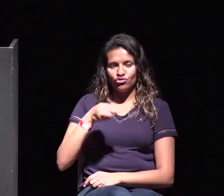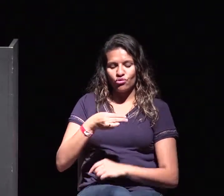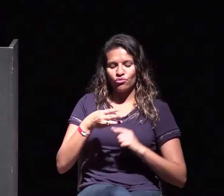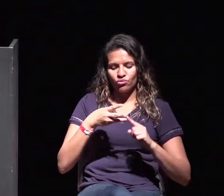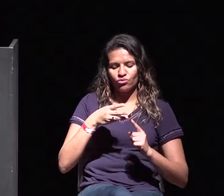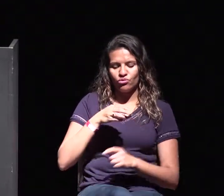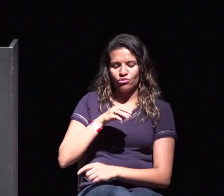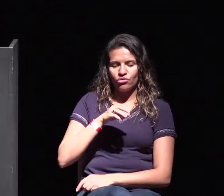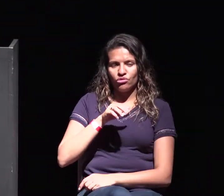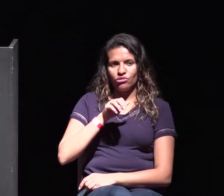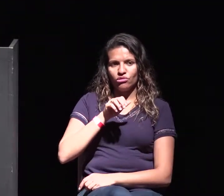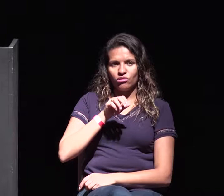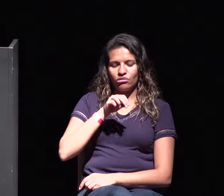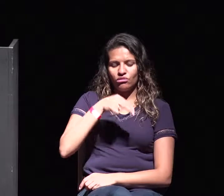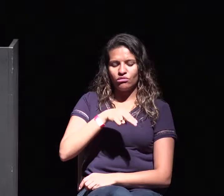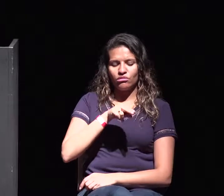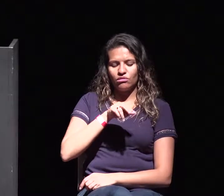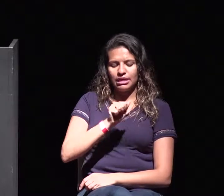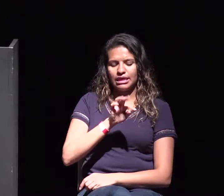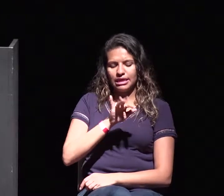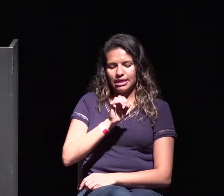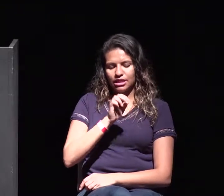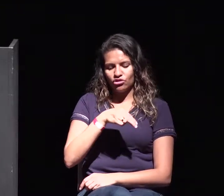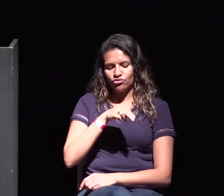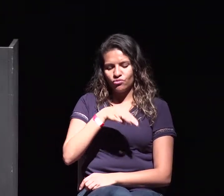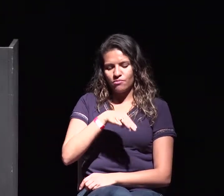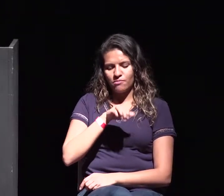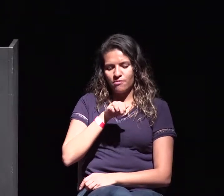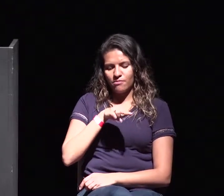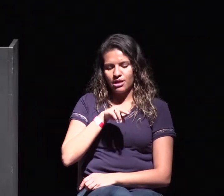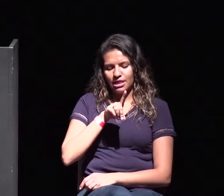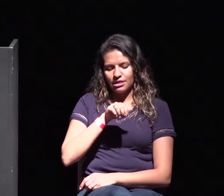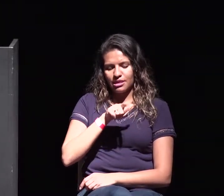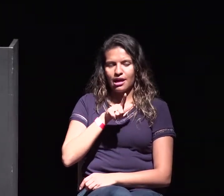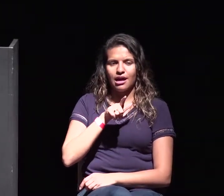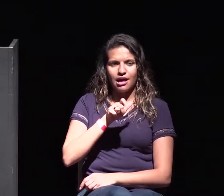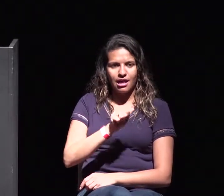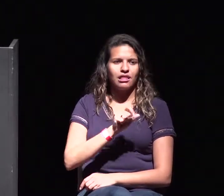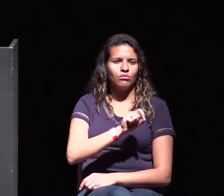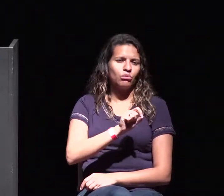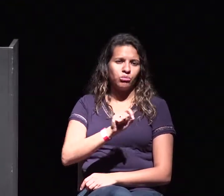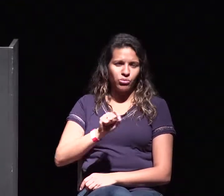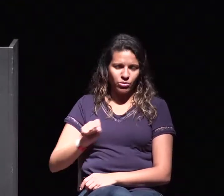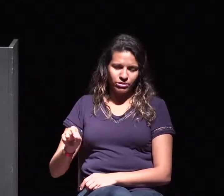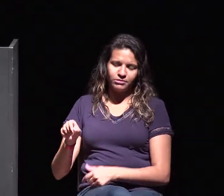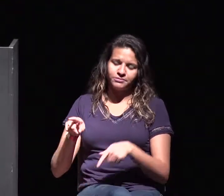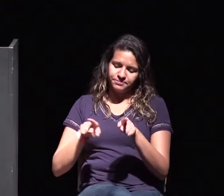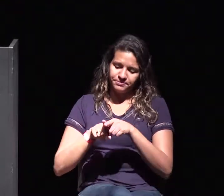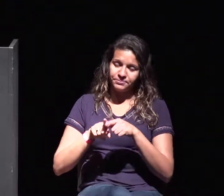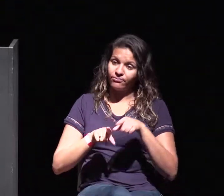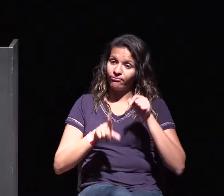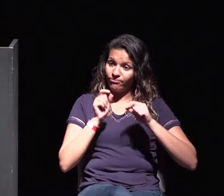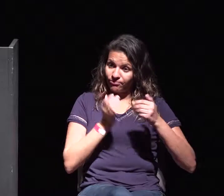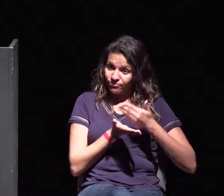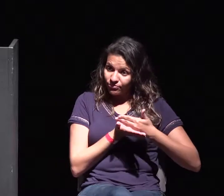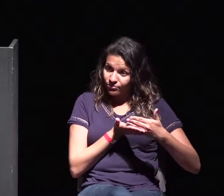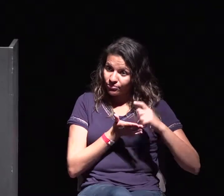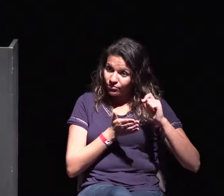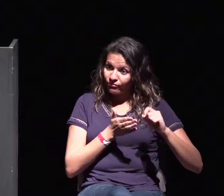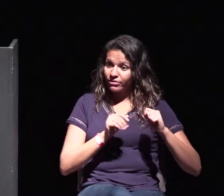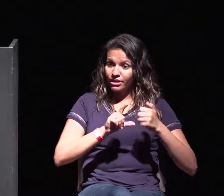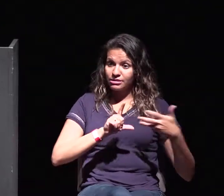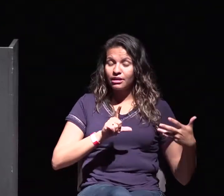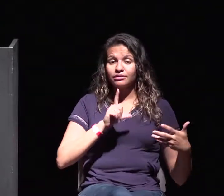Gustav Metzer, A Mental Mandala. Mathieu Copeland também deu início e fez curadoria da série A Spoken